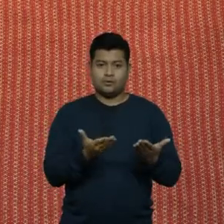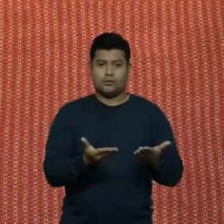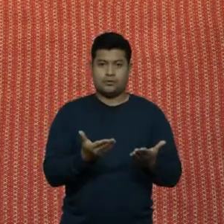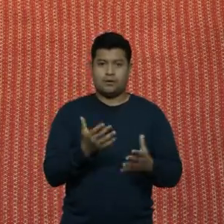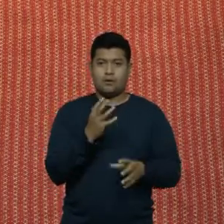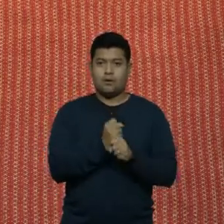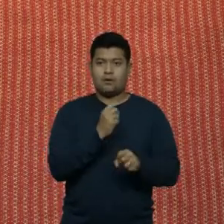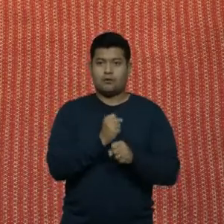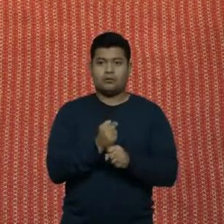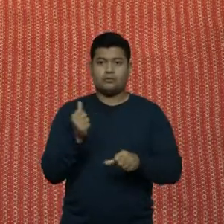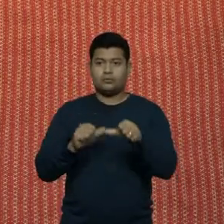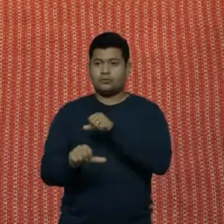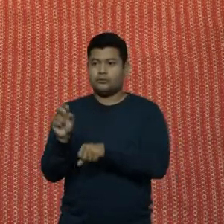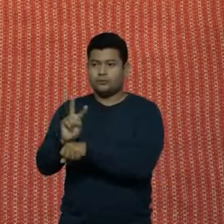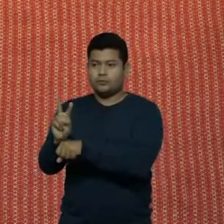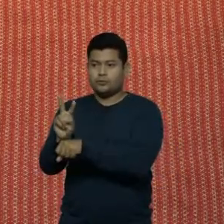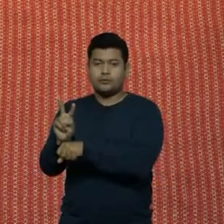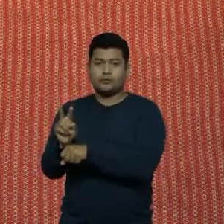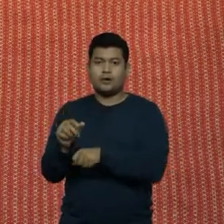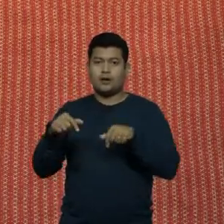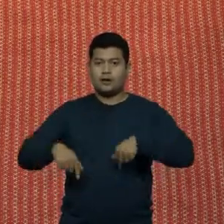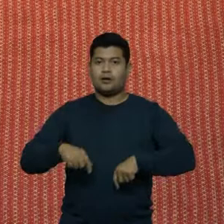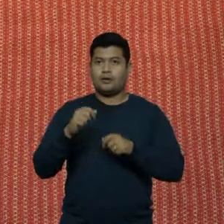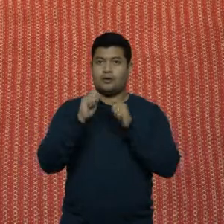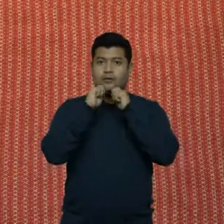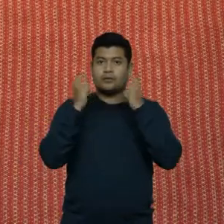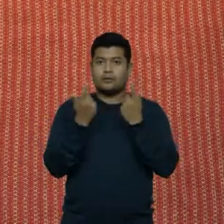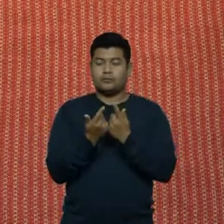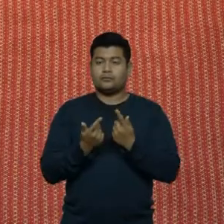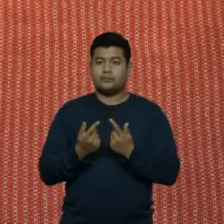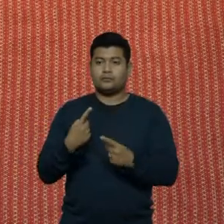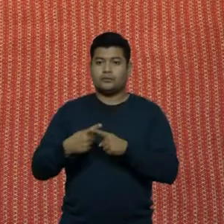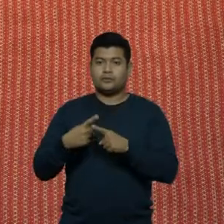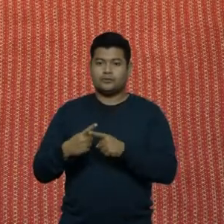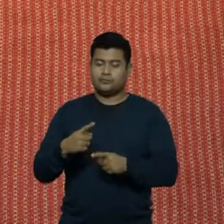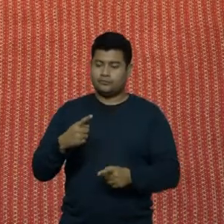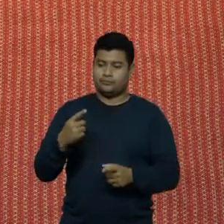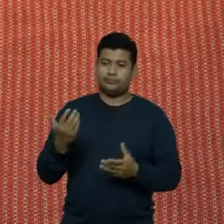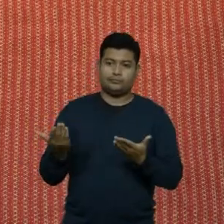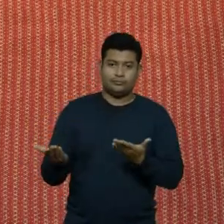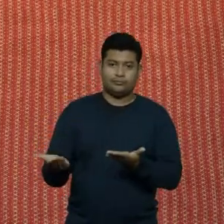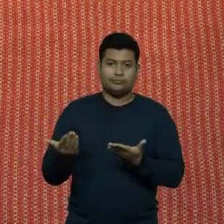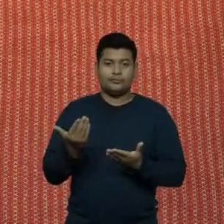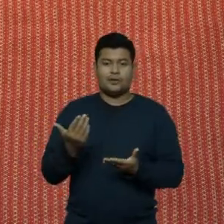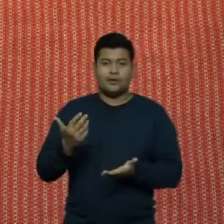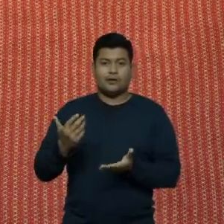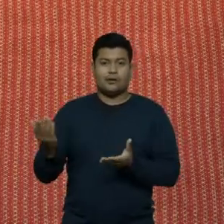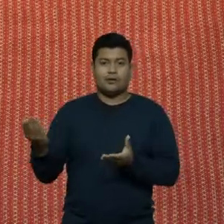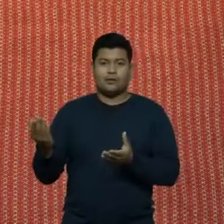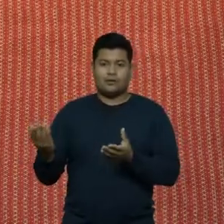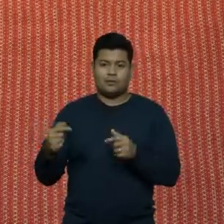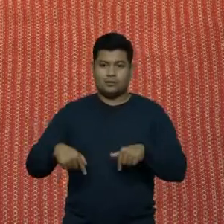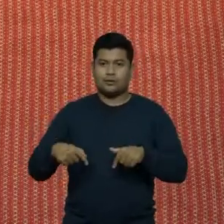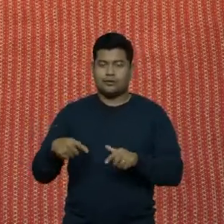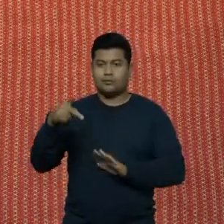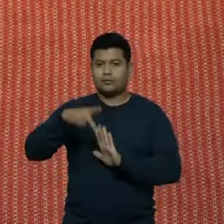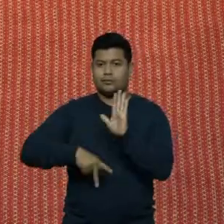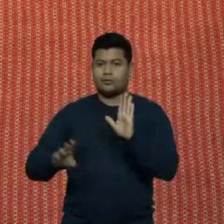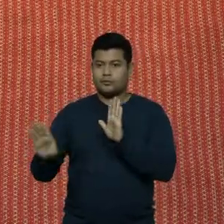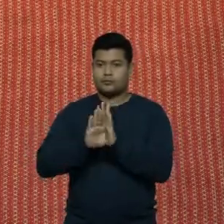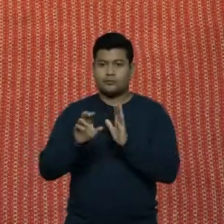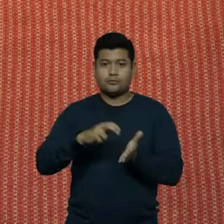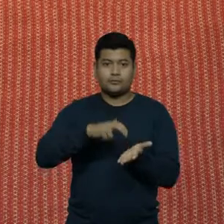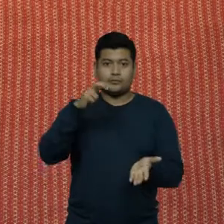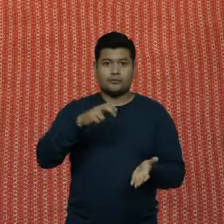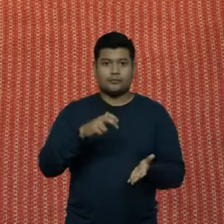aqui na Assembleia que Assembleia percebeu projeto de manhã e voltou à tarde então tá aqui ó ao Ministério Público entrando